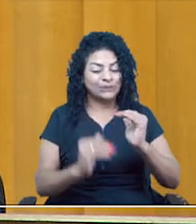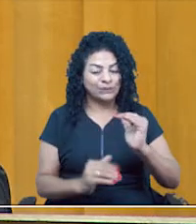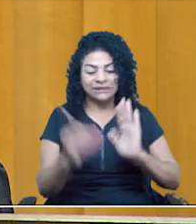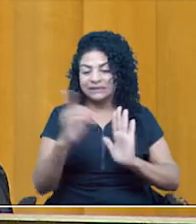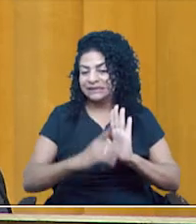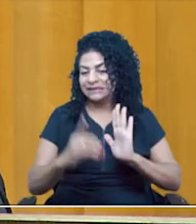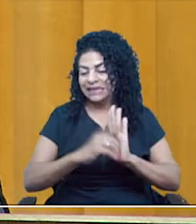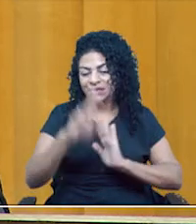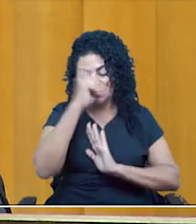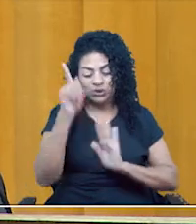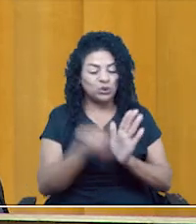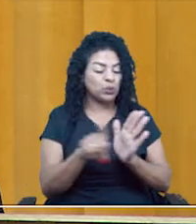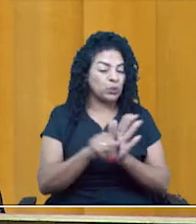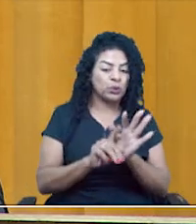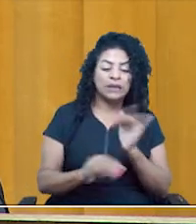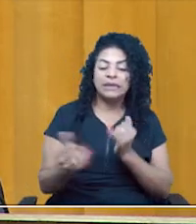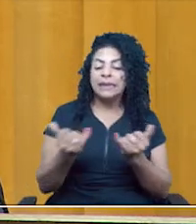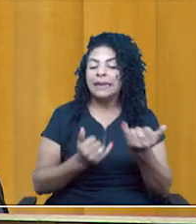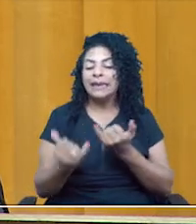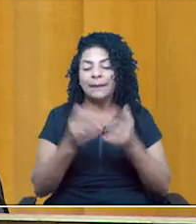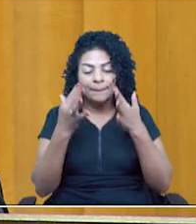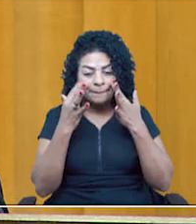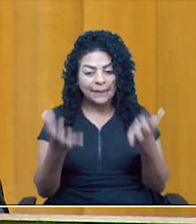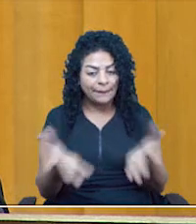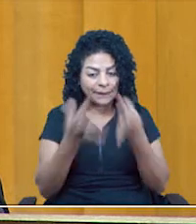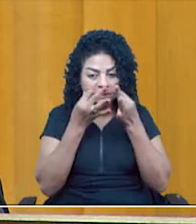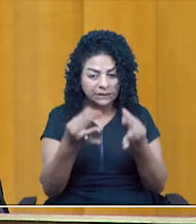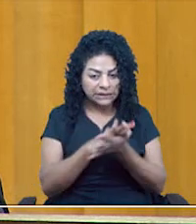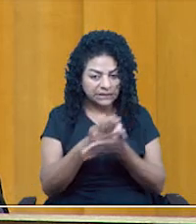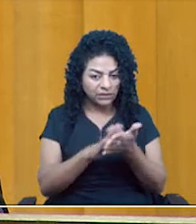aquelas páginas lá, e eu trouxe as páginas.